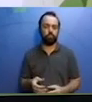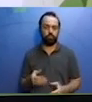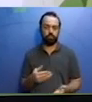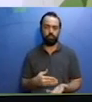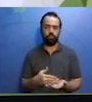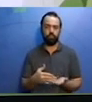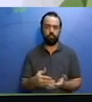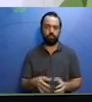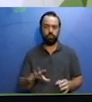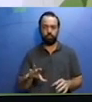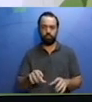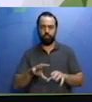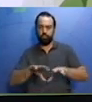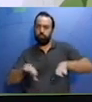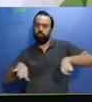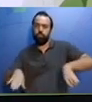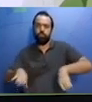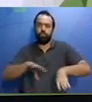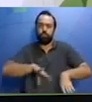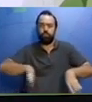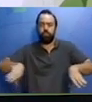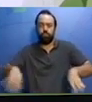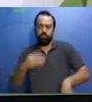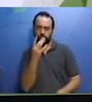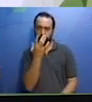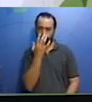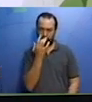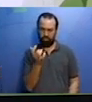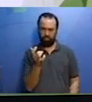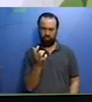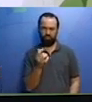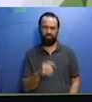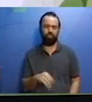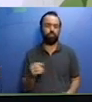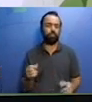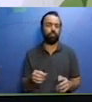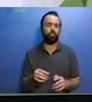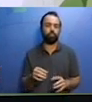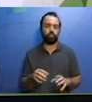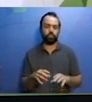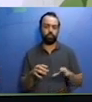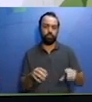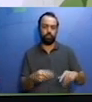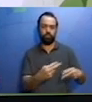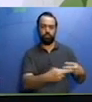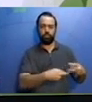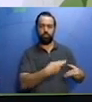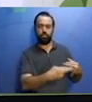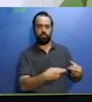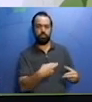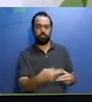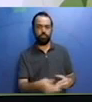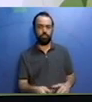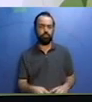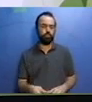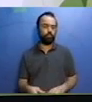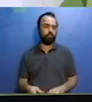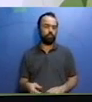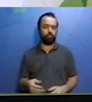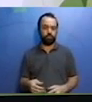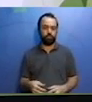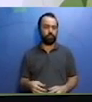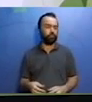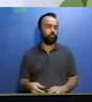início, separar o lixo que a gente tem em casa, um lixo que pode ser reciclável, porque nesse